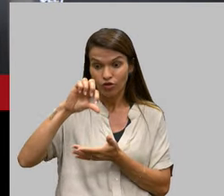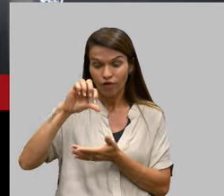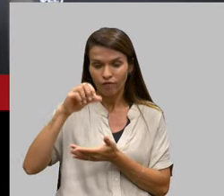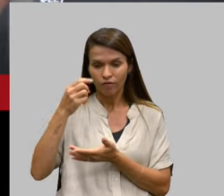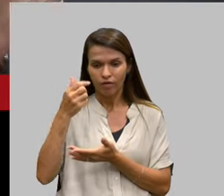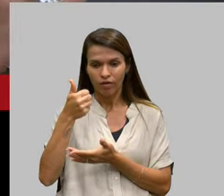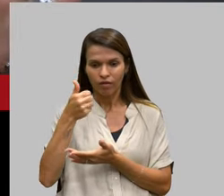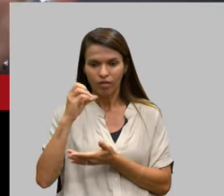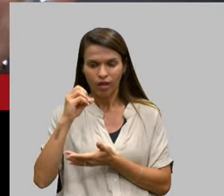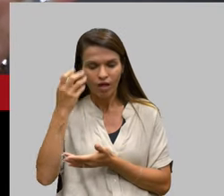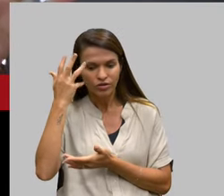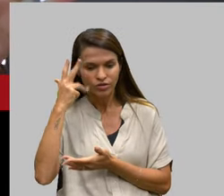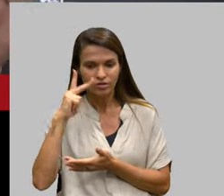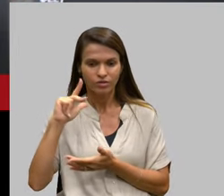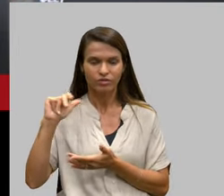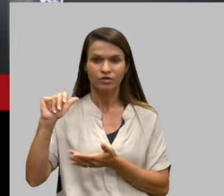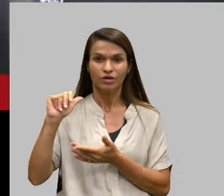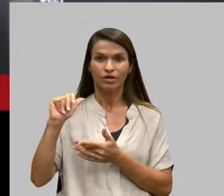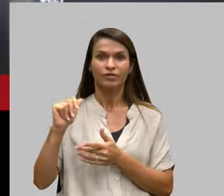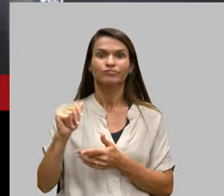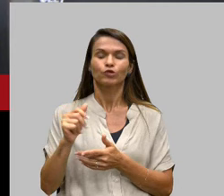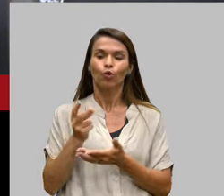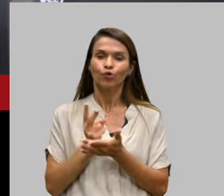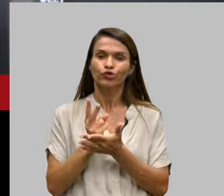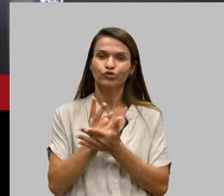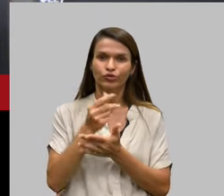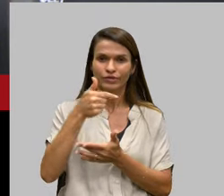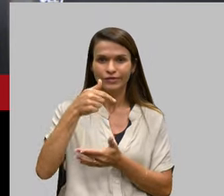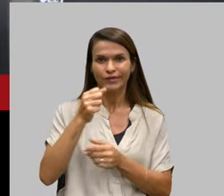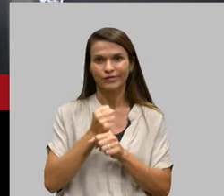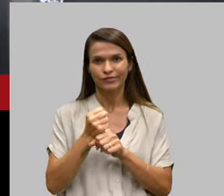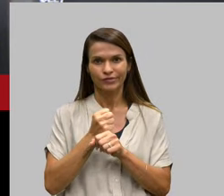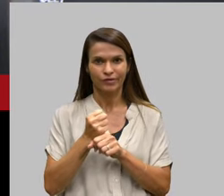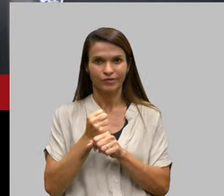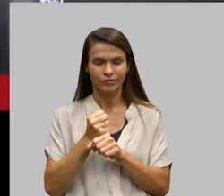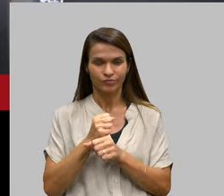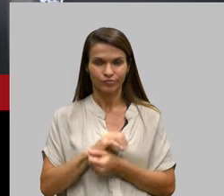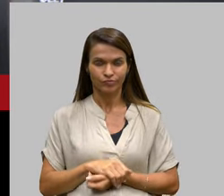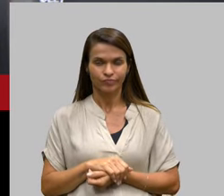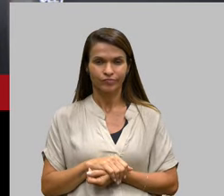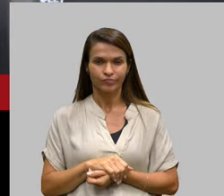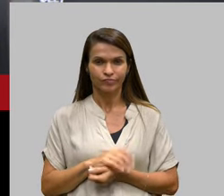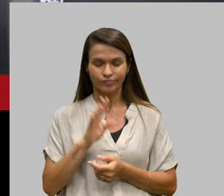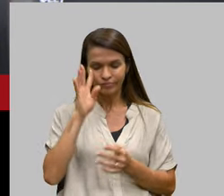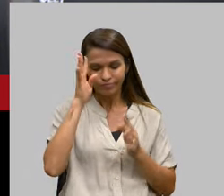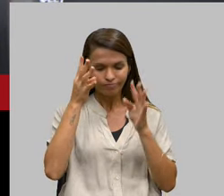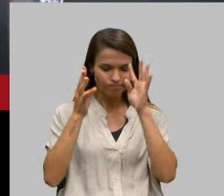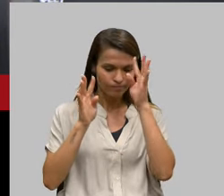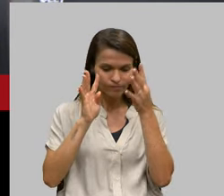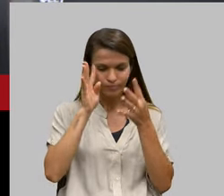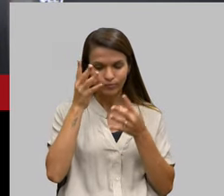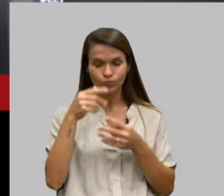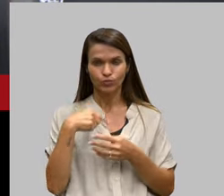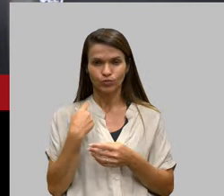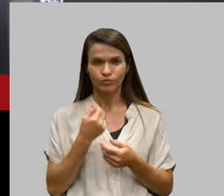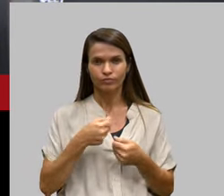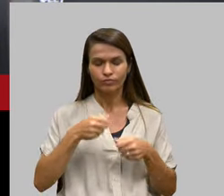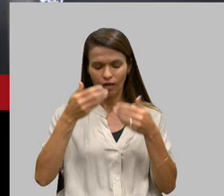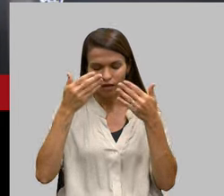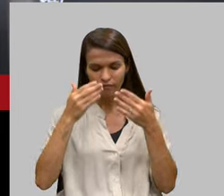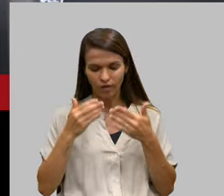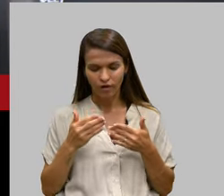ficando 7 anos né então são situações que a gente precisa de fato avaliar o